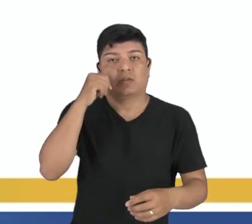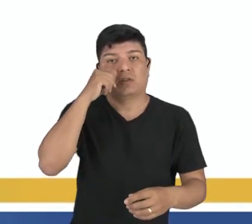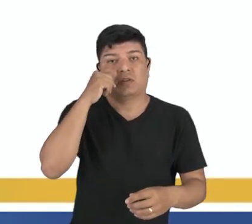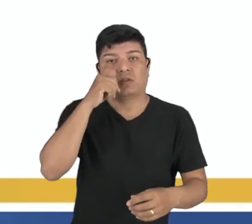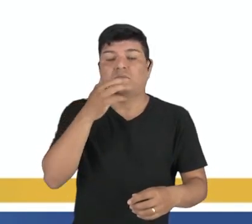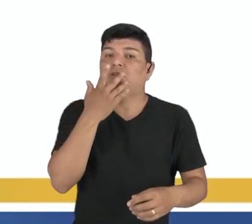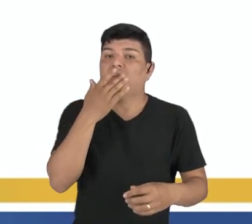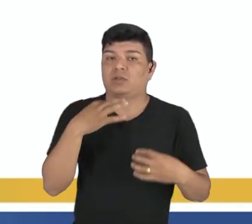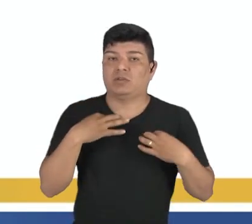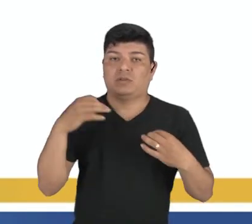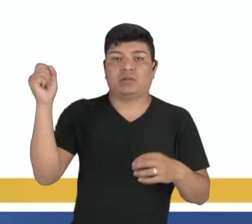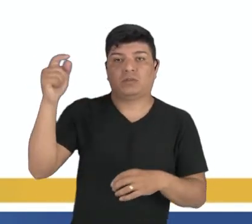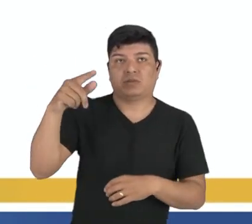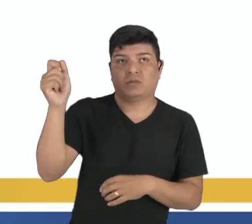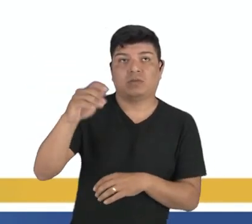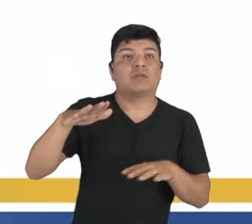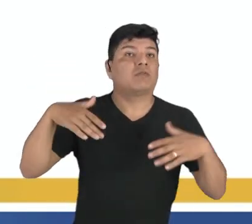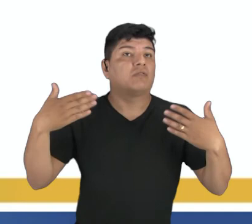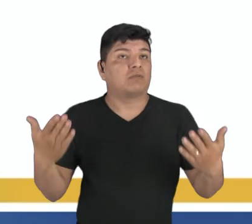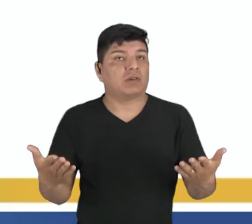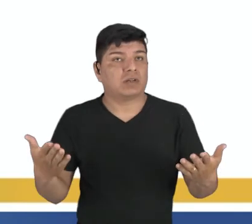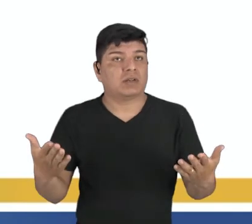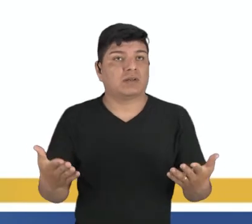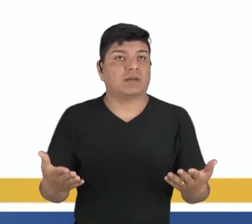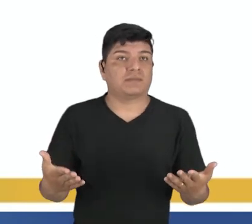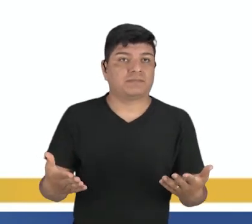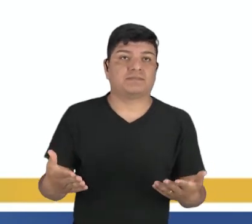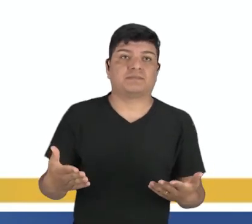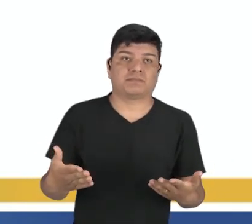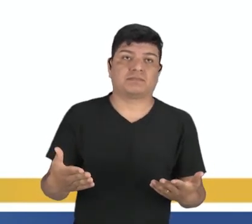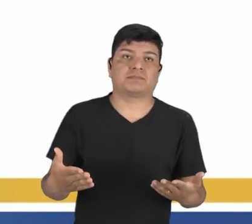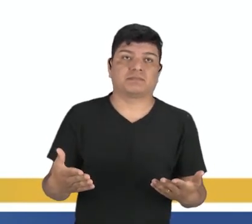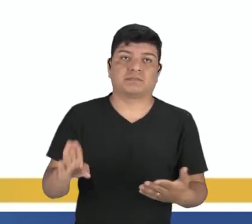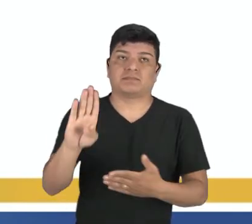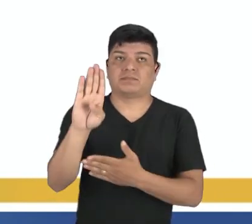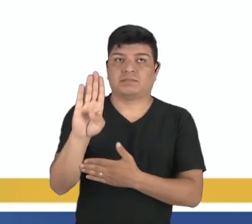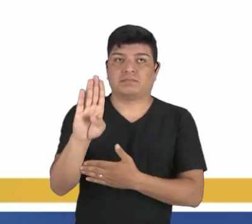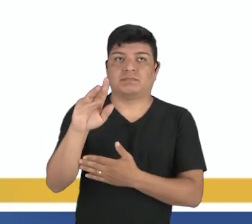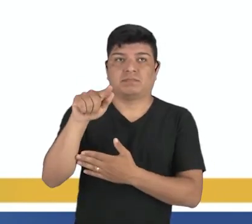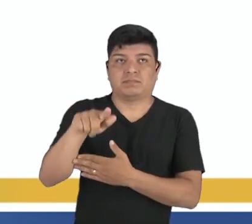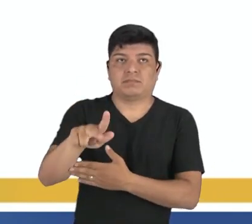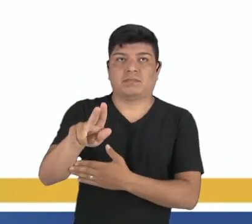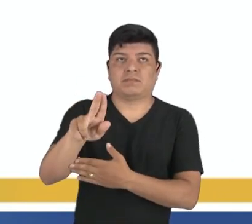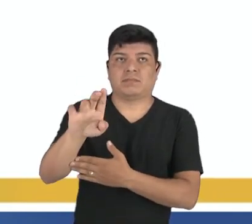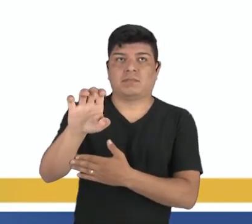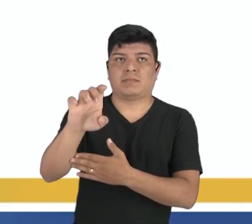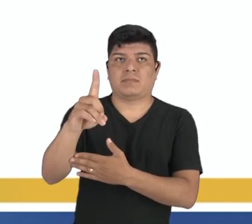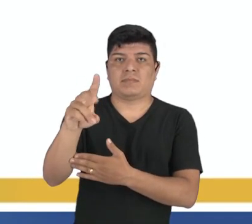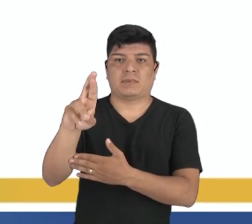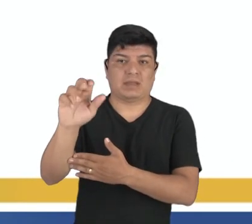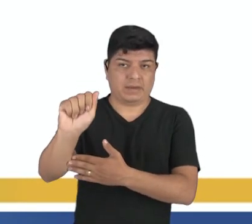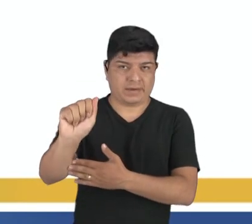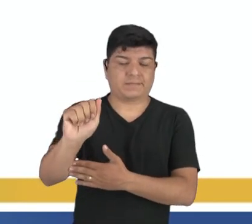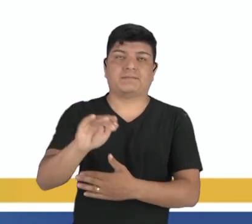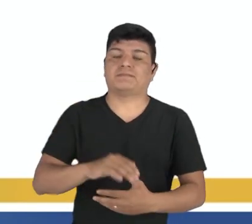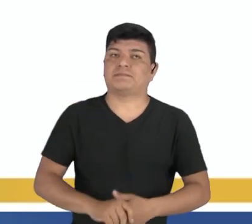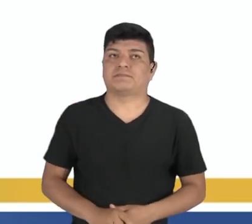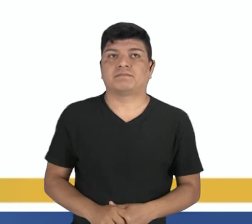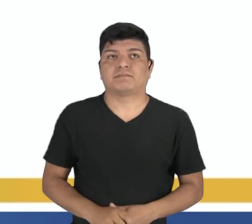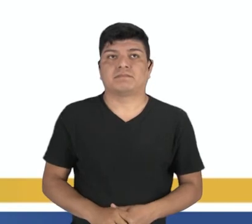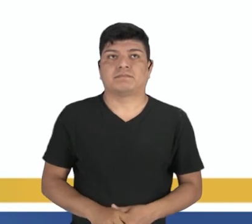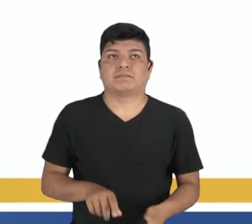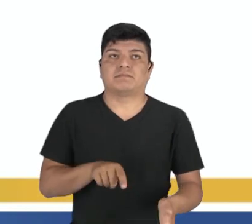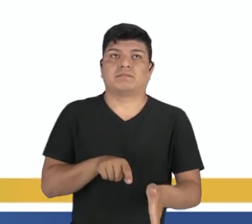de Azul, né, o Ritual das Mulheres de Azul, é a nossa letra B de bola, chamado de Guedra. Questão